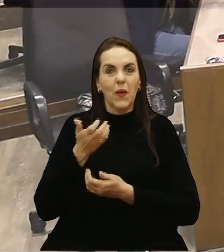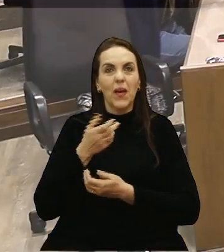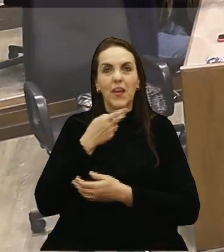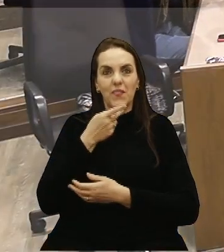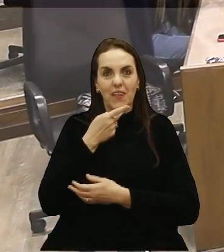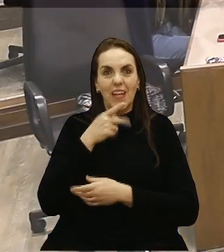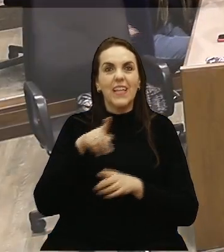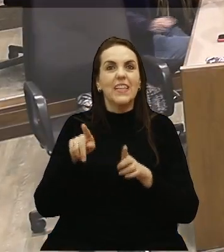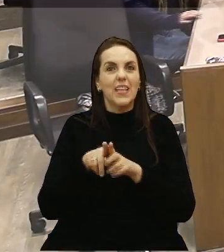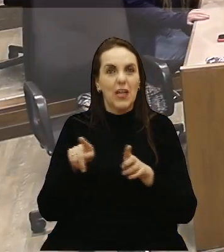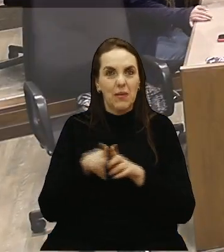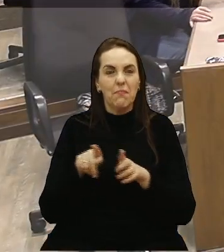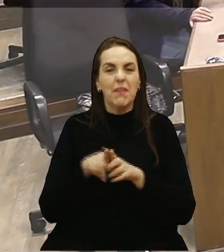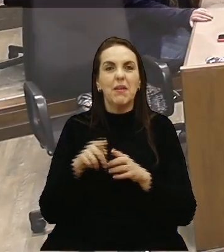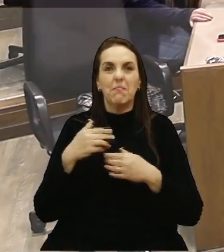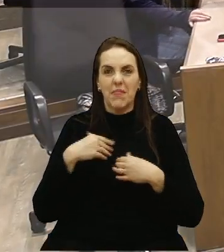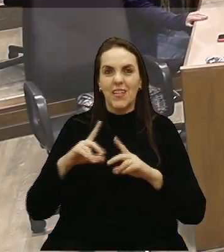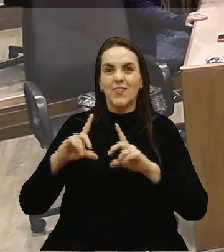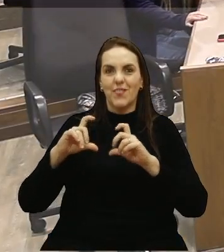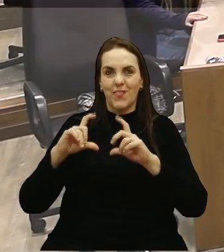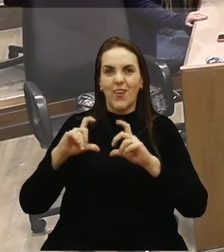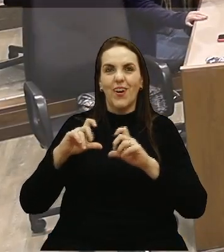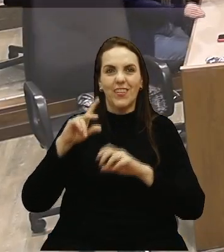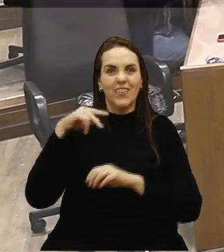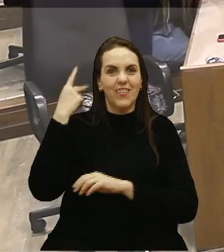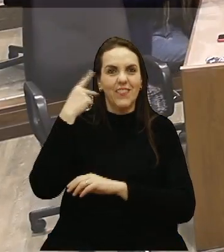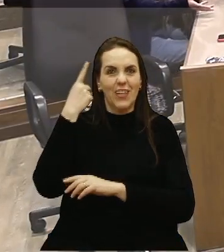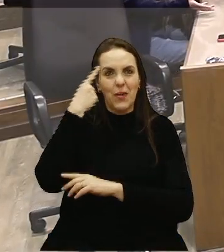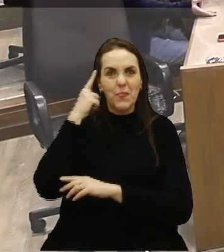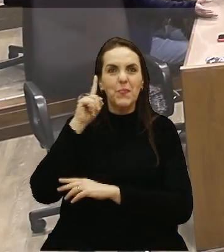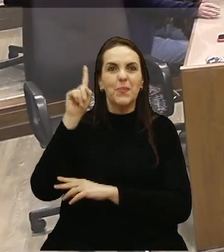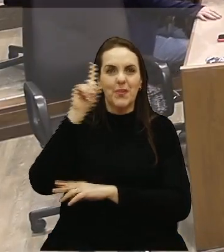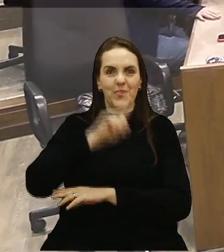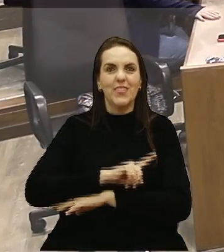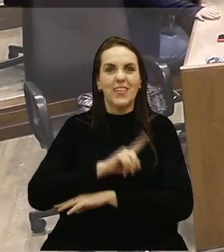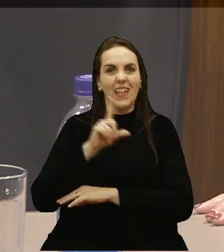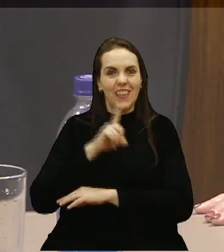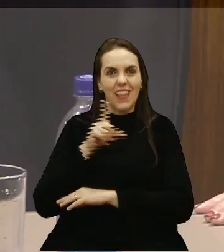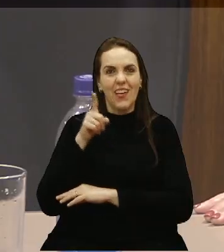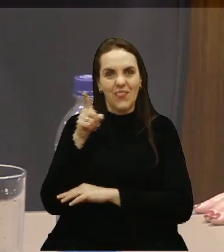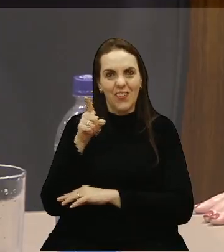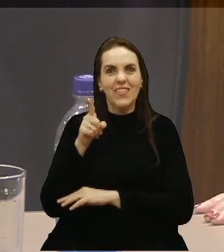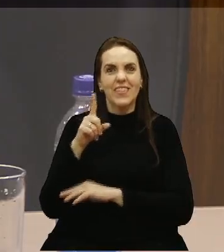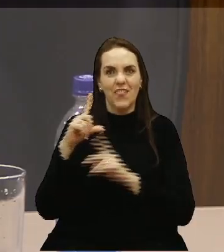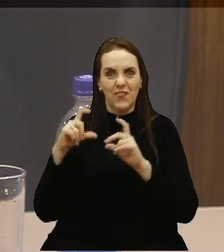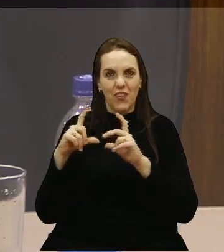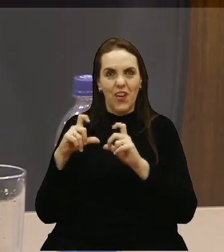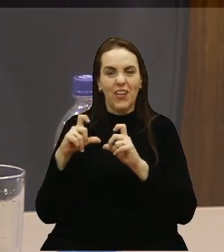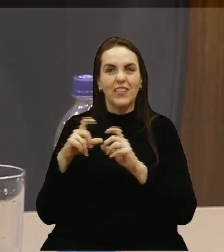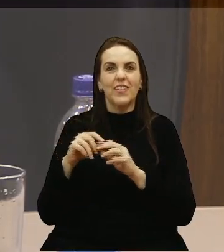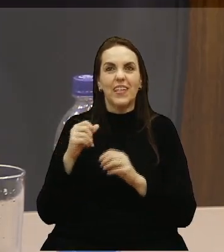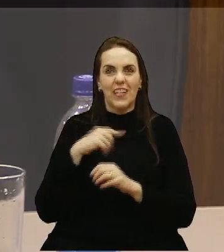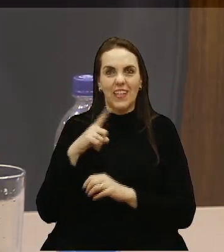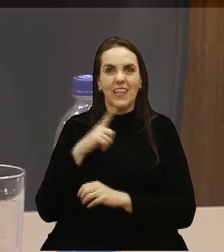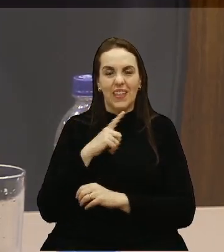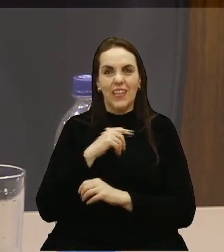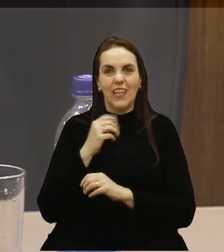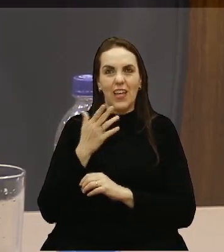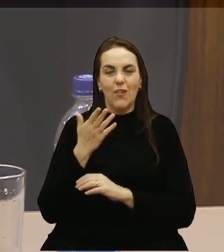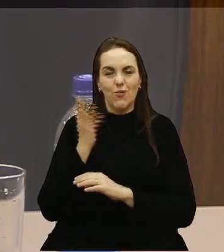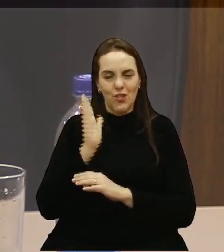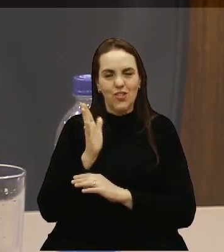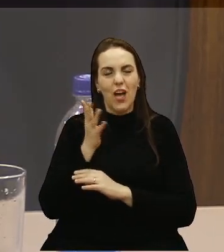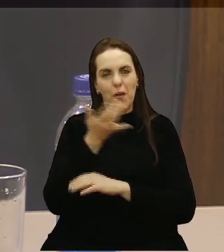que também as minhas fotos de quando eu fui vereadora por um dia tem você nelas. E por ter passado por